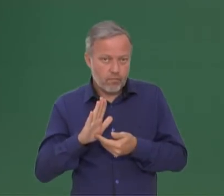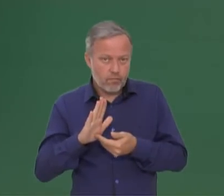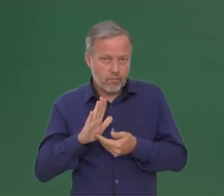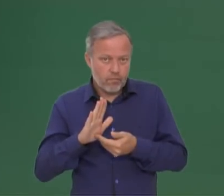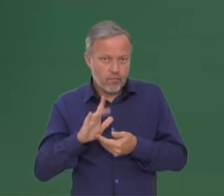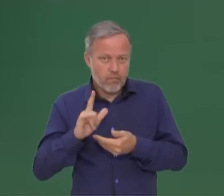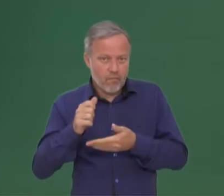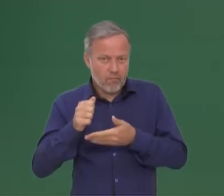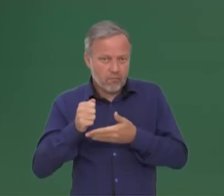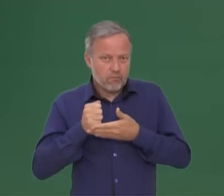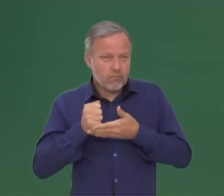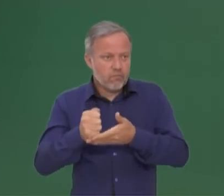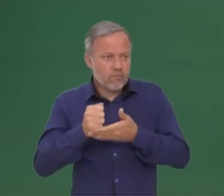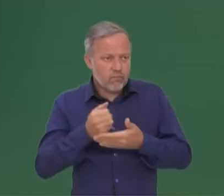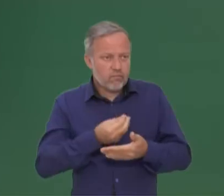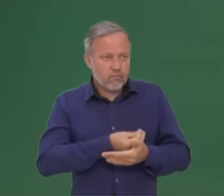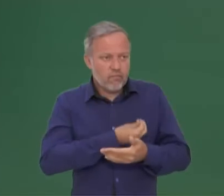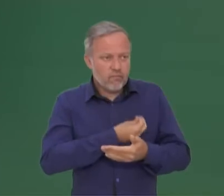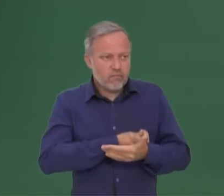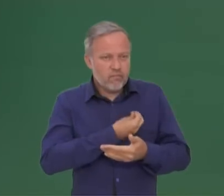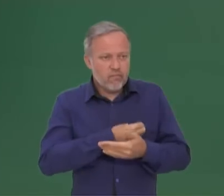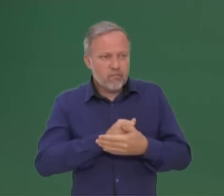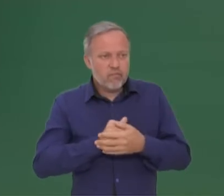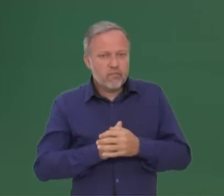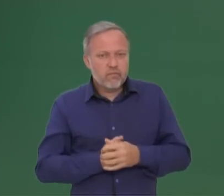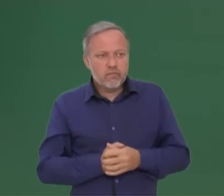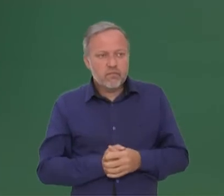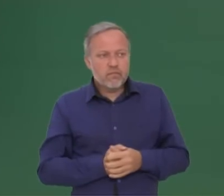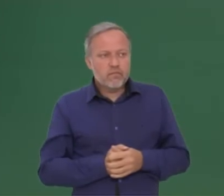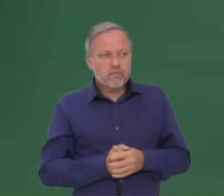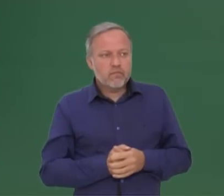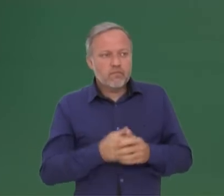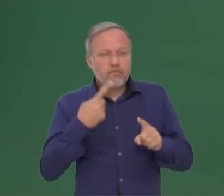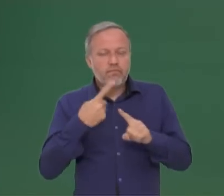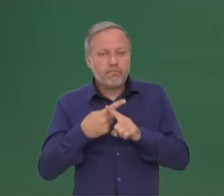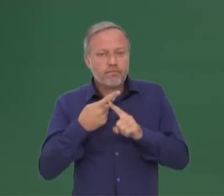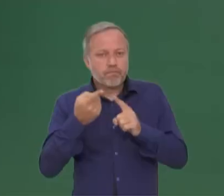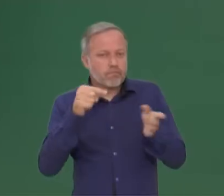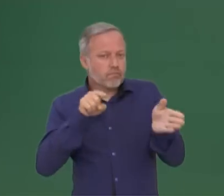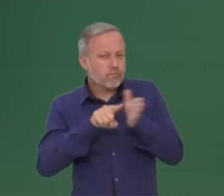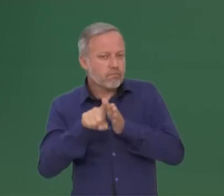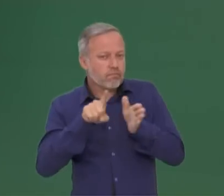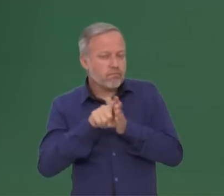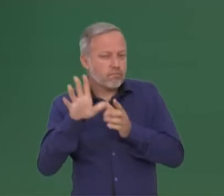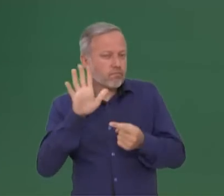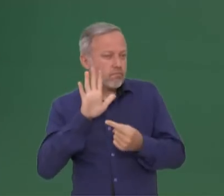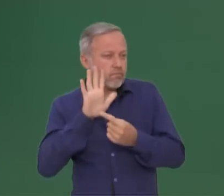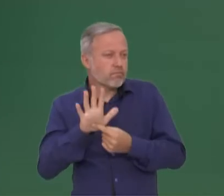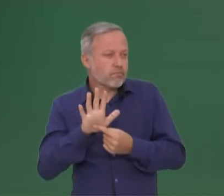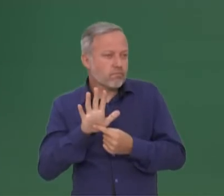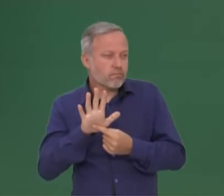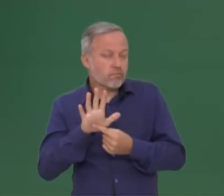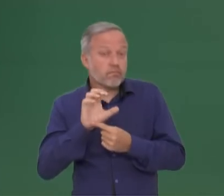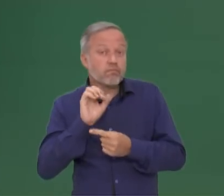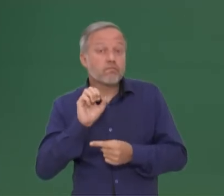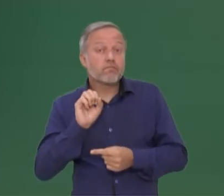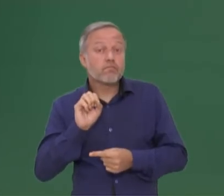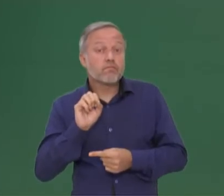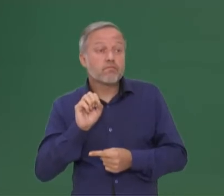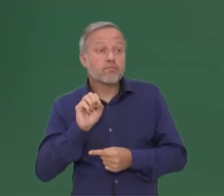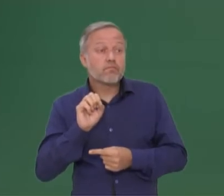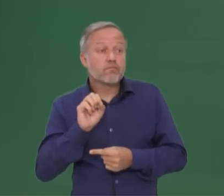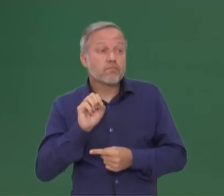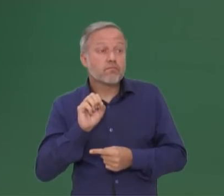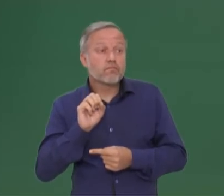consideração os vírus. Então, olha a outra pergunta que eu faço para vocês. Por que alguns pesquisadores, então, afirmam que os seres